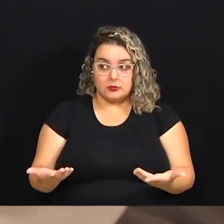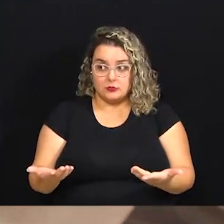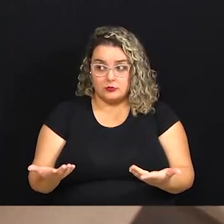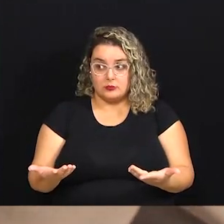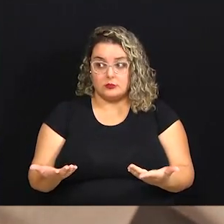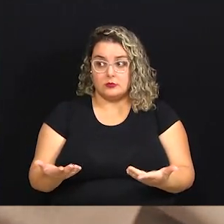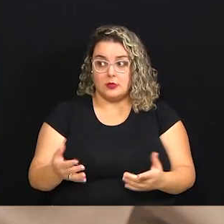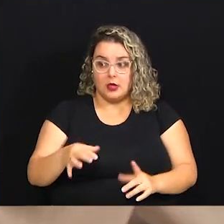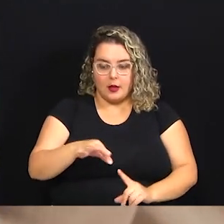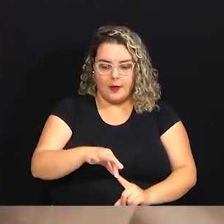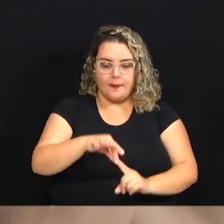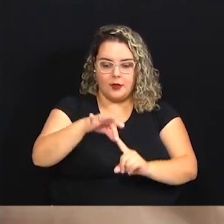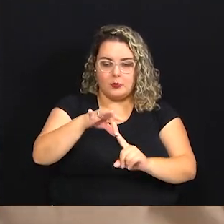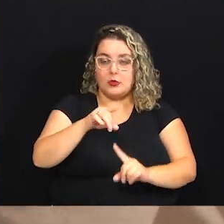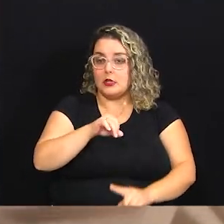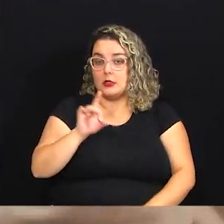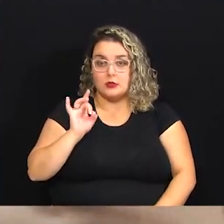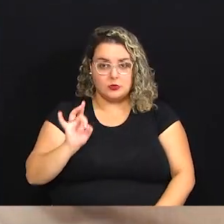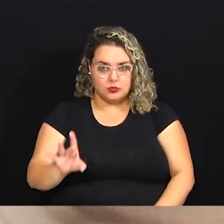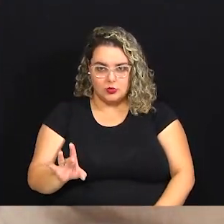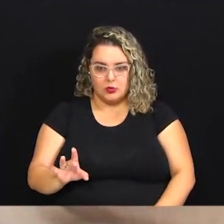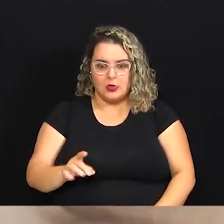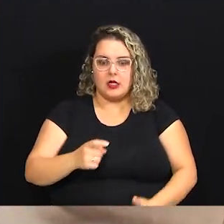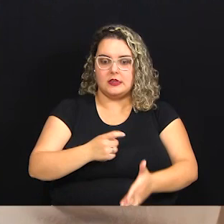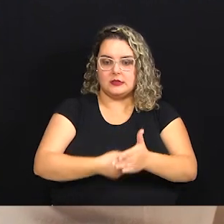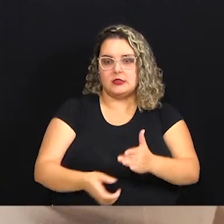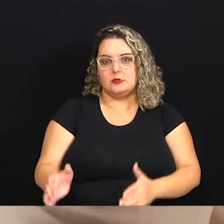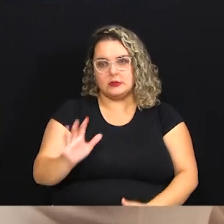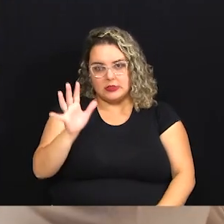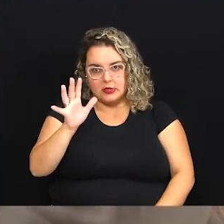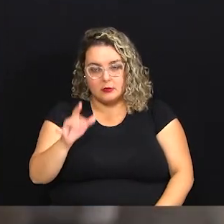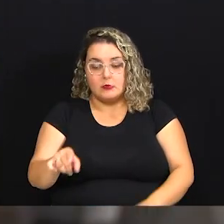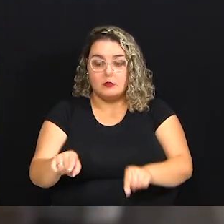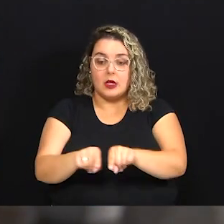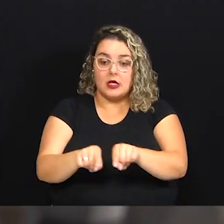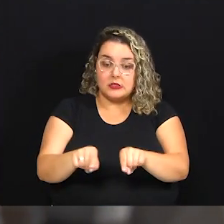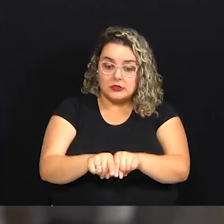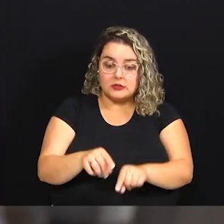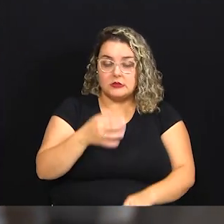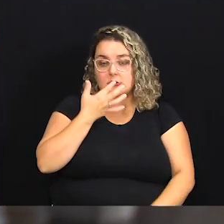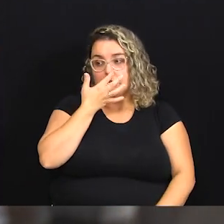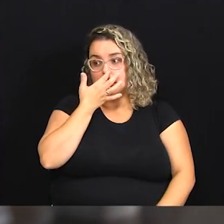Então, priorizar não somente as taxas mais altas, mas